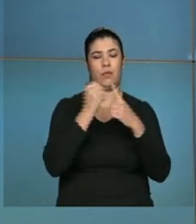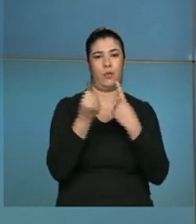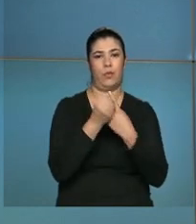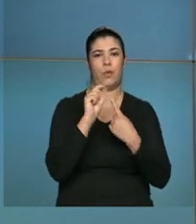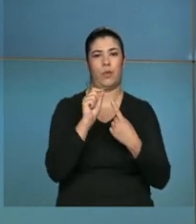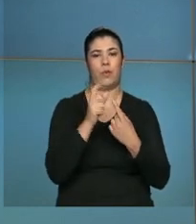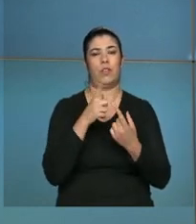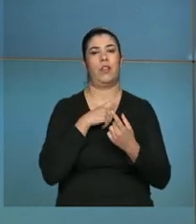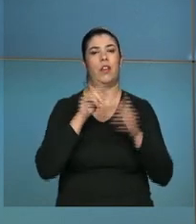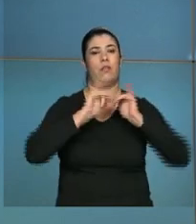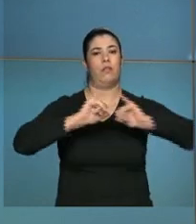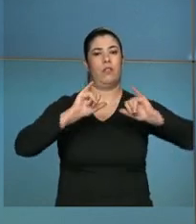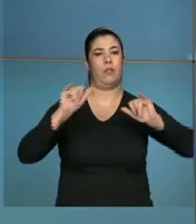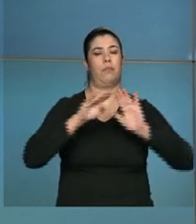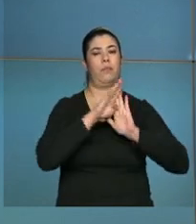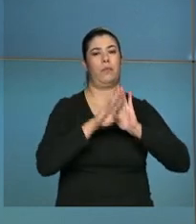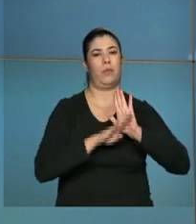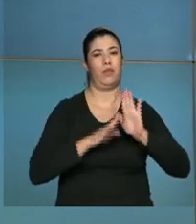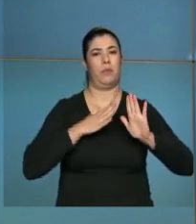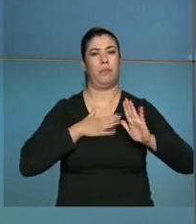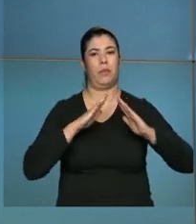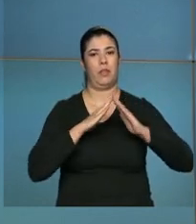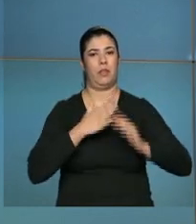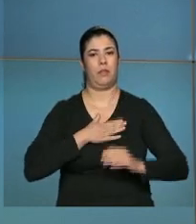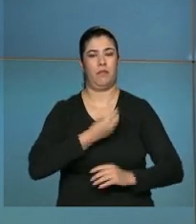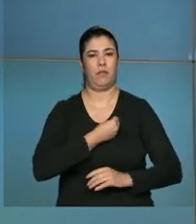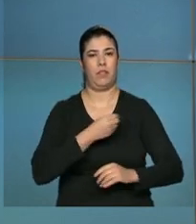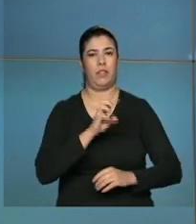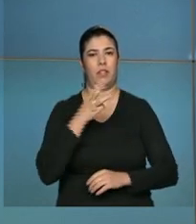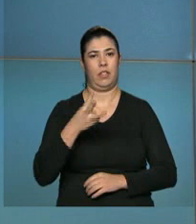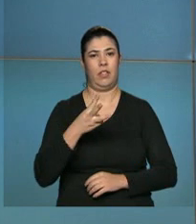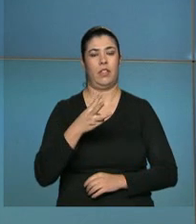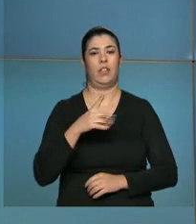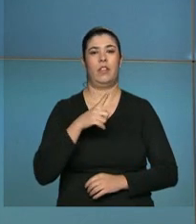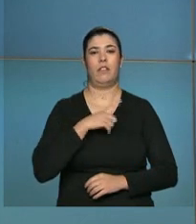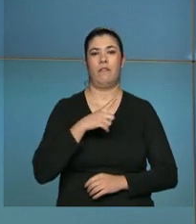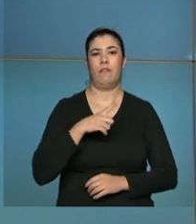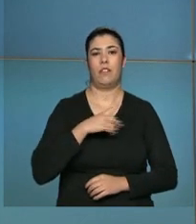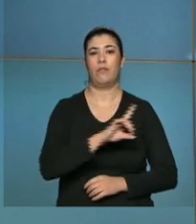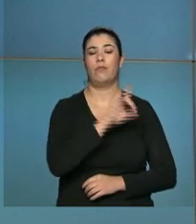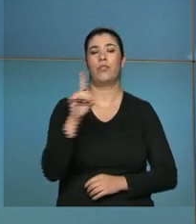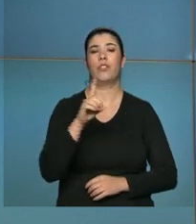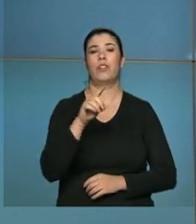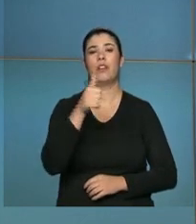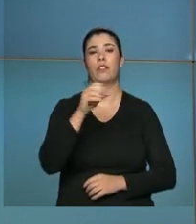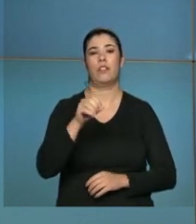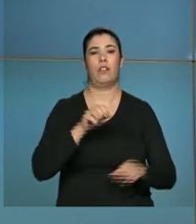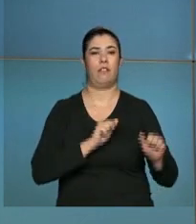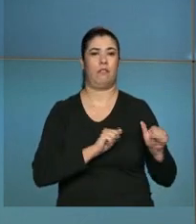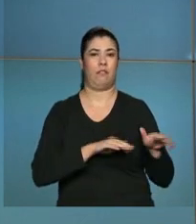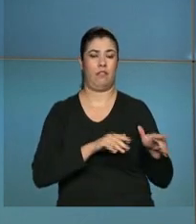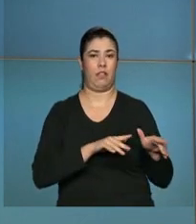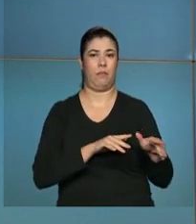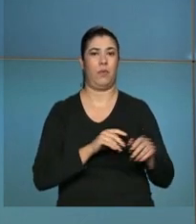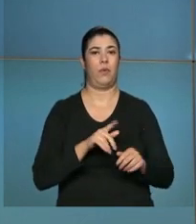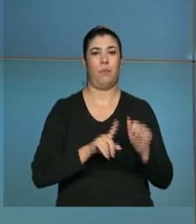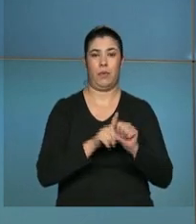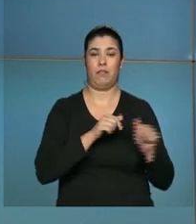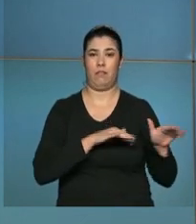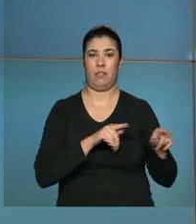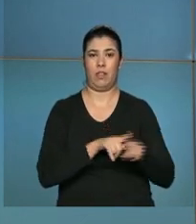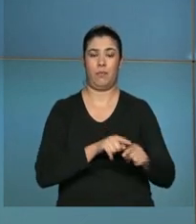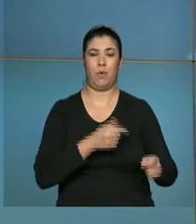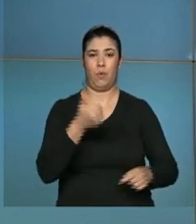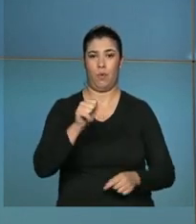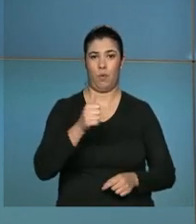que o lançamento do Minha Casa Minha Vida 3 será no dia 10 de setembro. Segundo o balanço do governo, o programa já beneficiou mais de